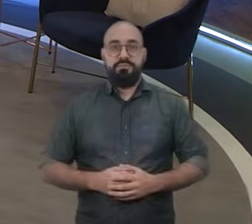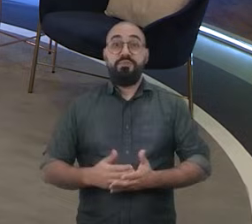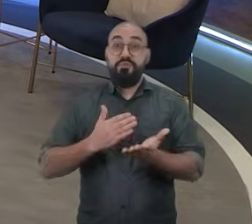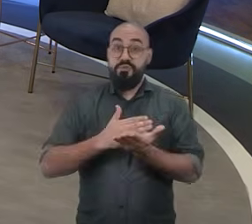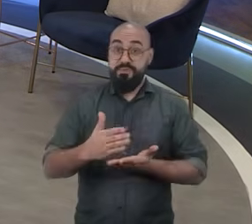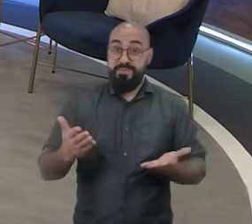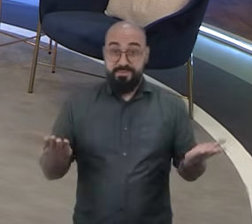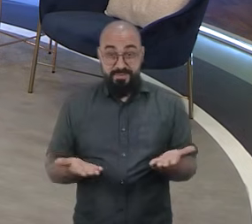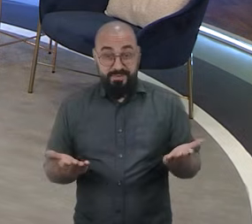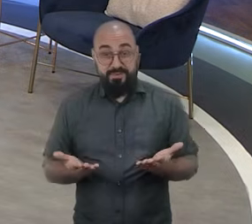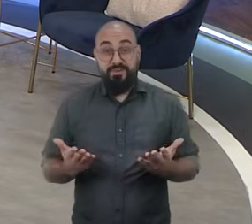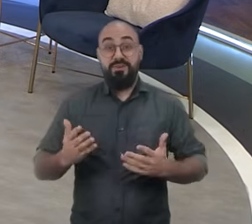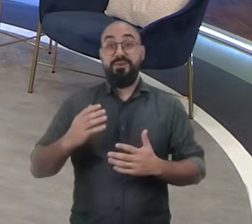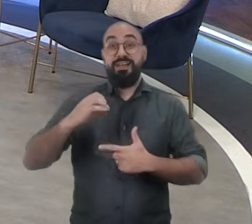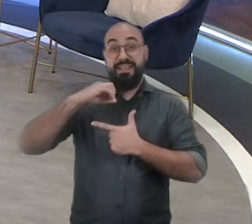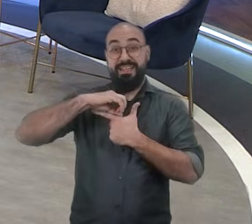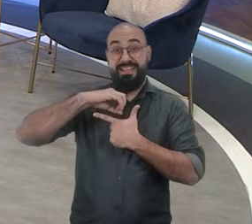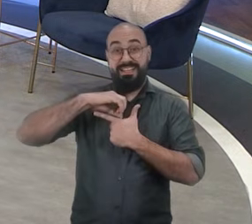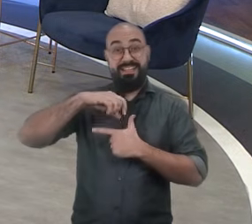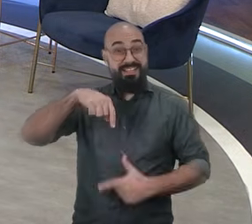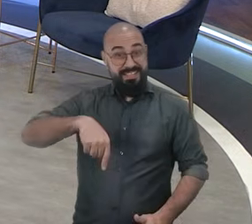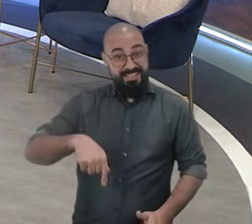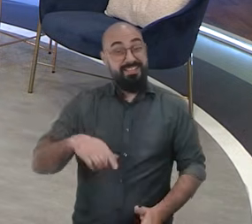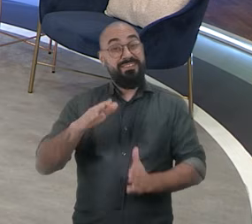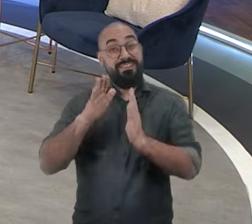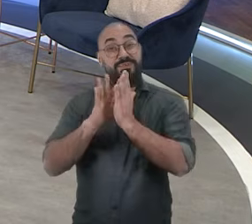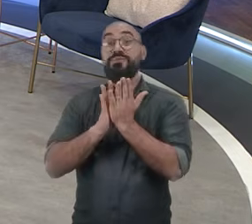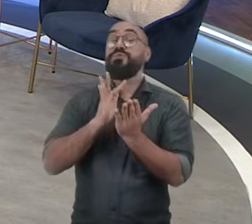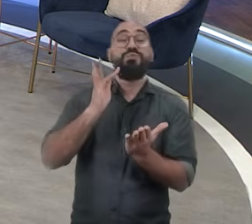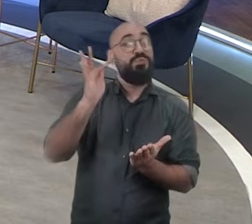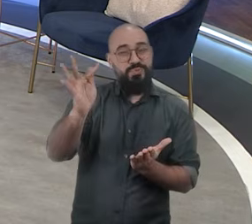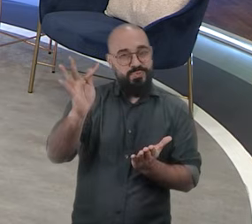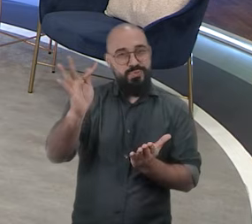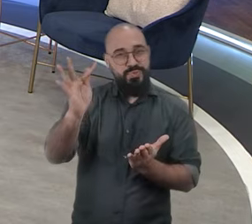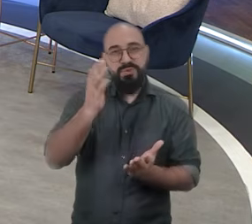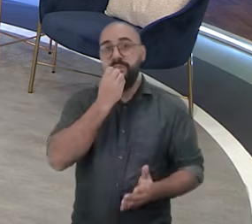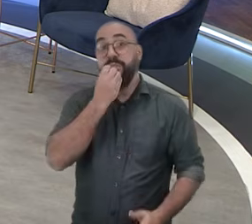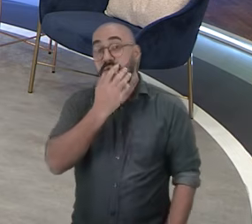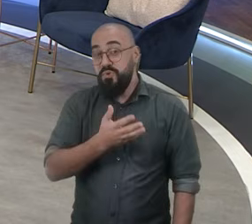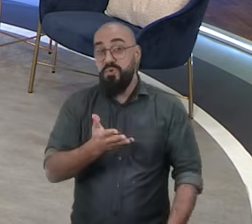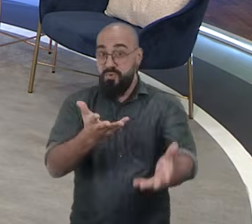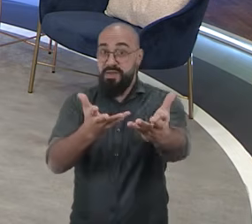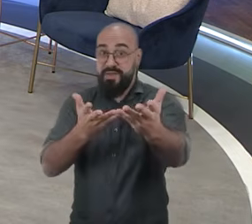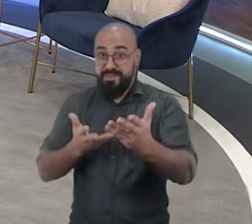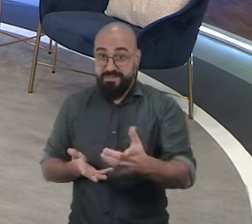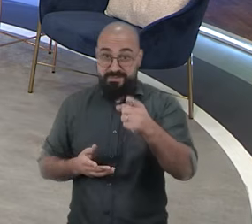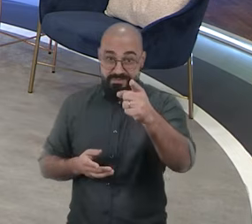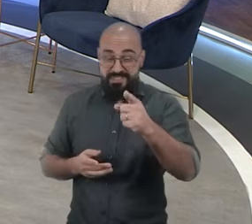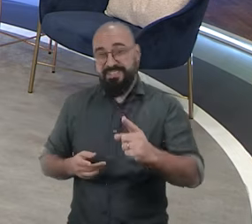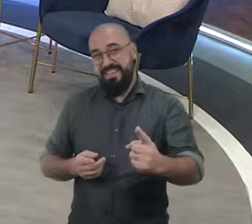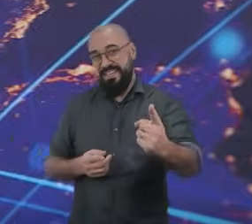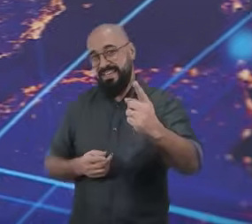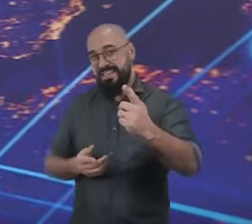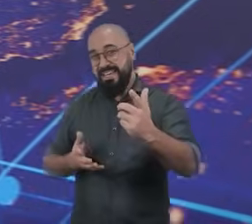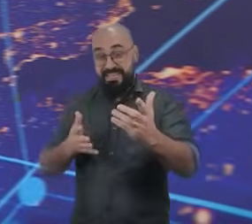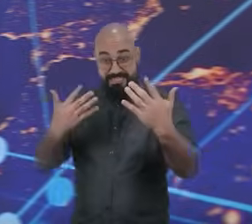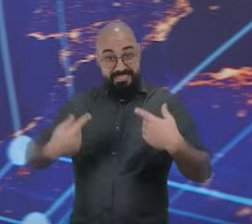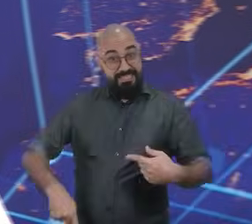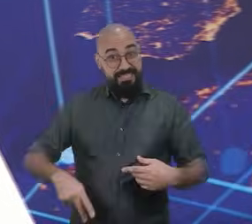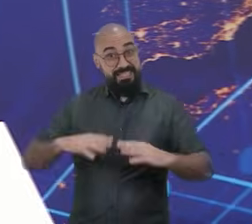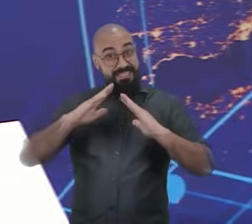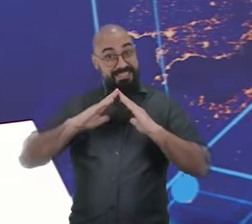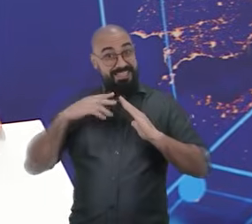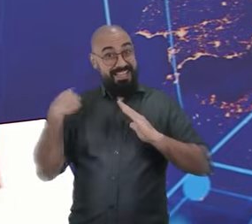Estamos começando o programa Arena do Futuro aqui na Novo Tempo. Que bom poder te receber aqui na nossa casa. A cada